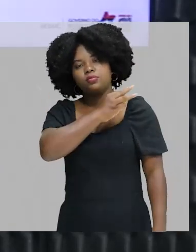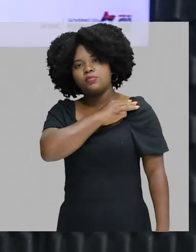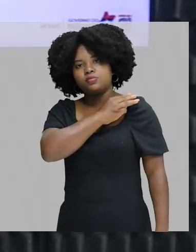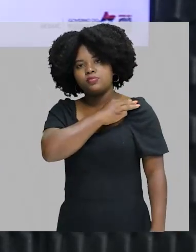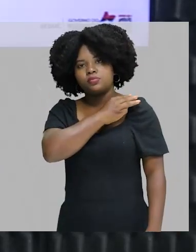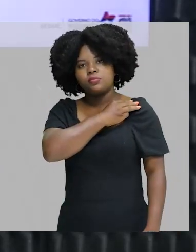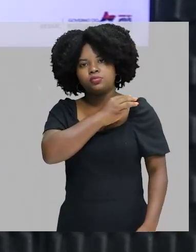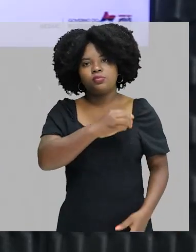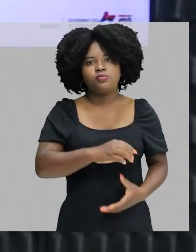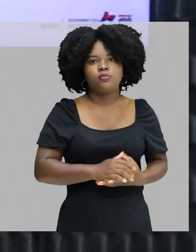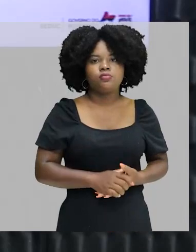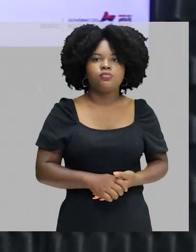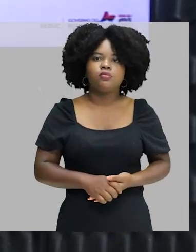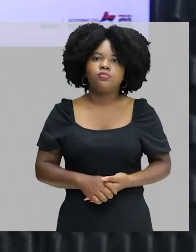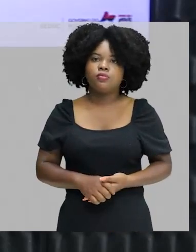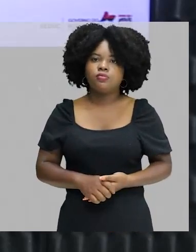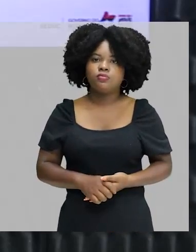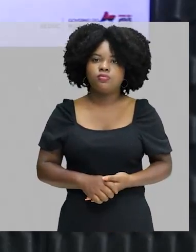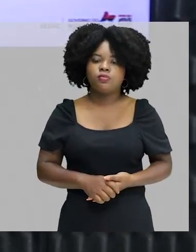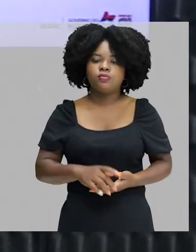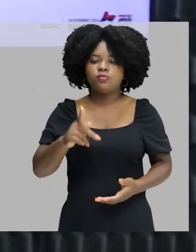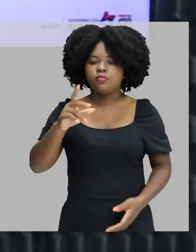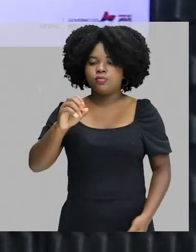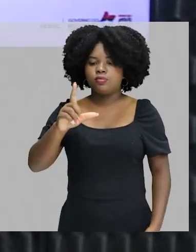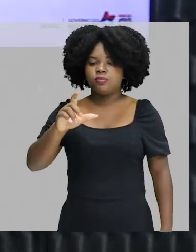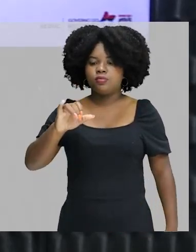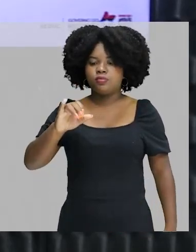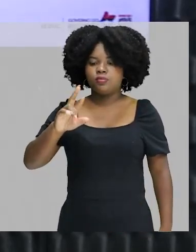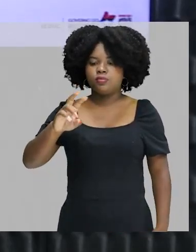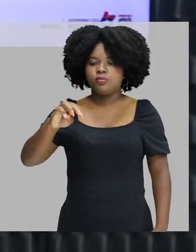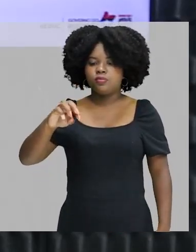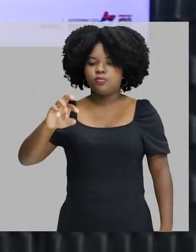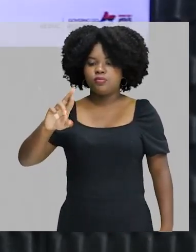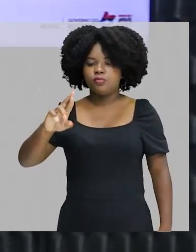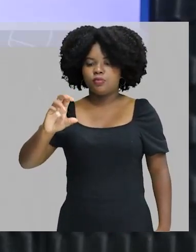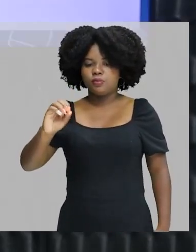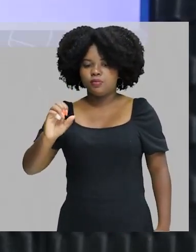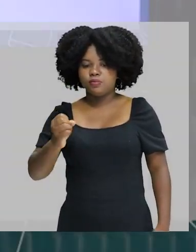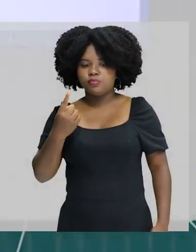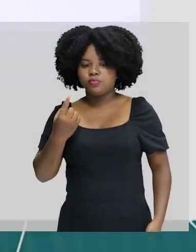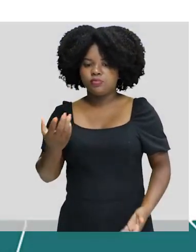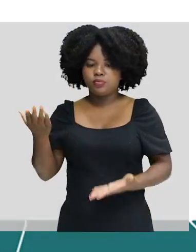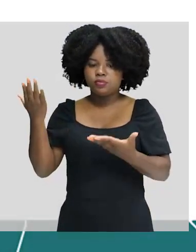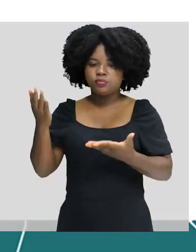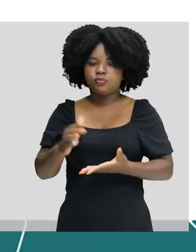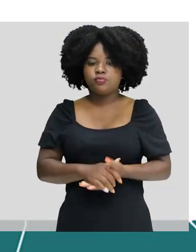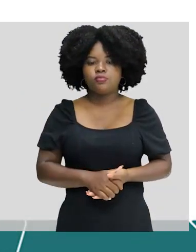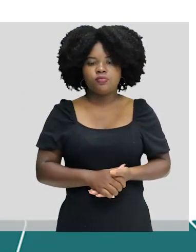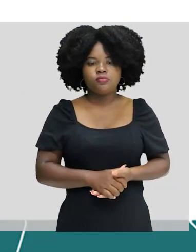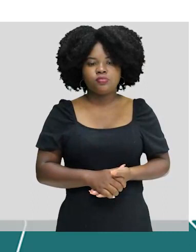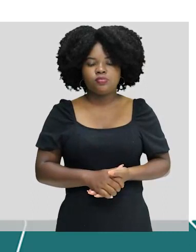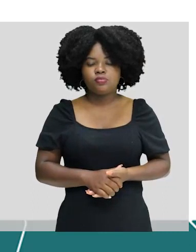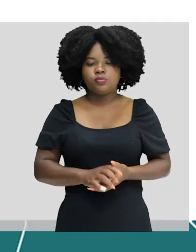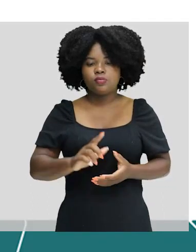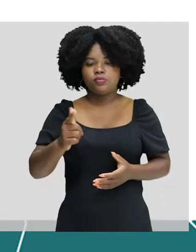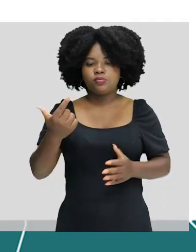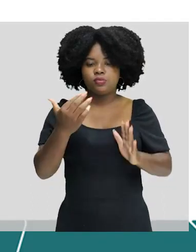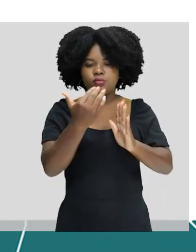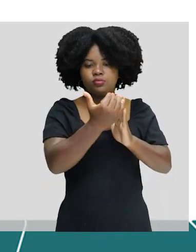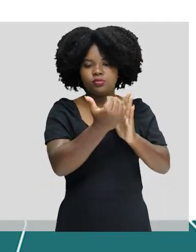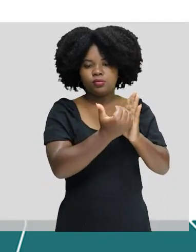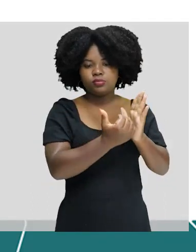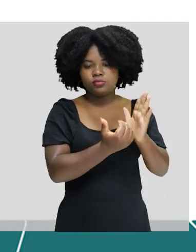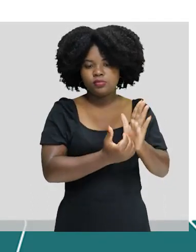ano do ensino médio, os polímeros, tudo bem? Os polímeros são uma outra classe